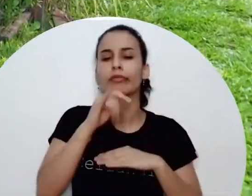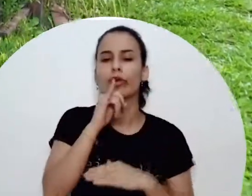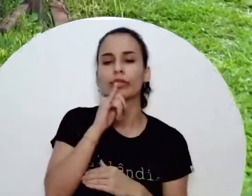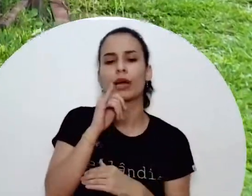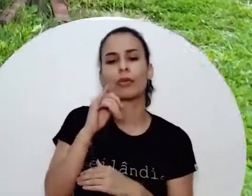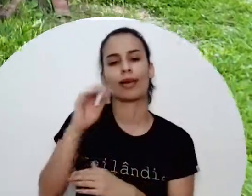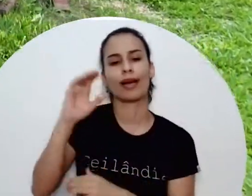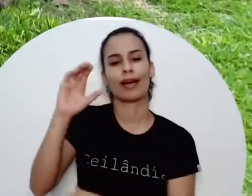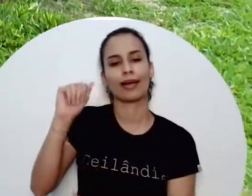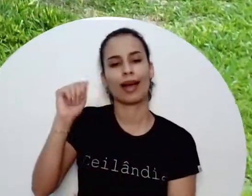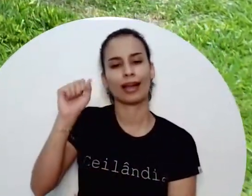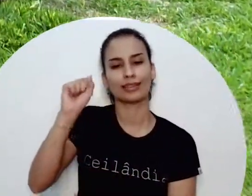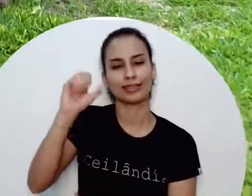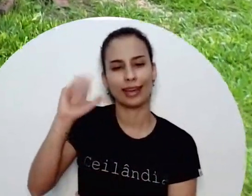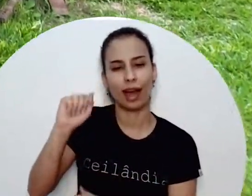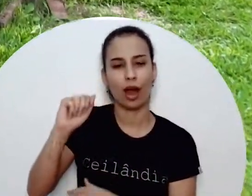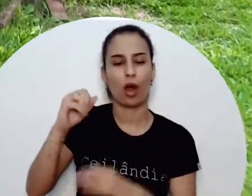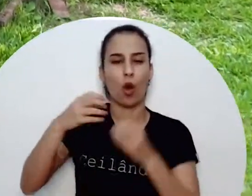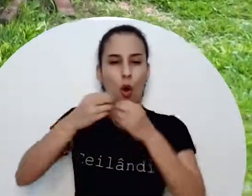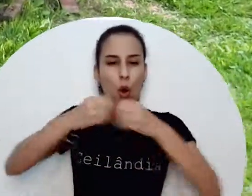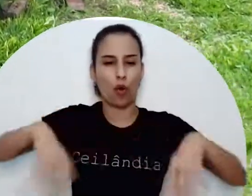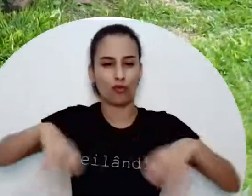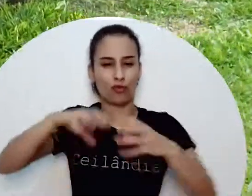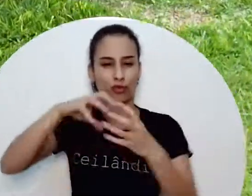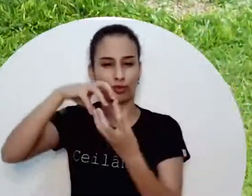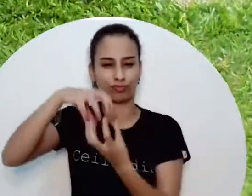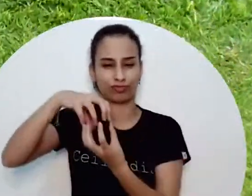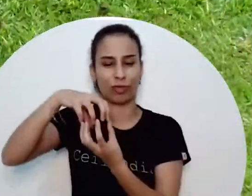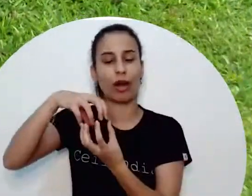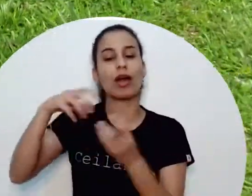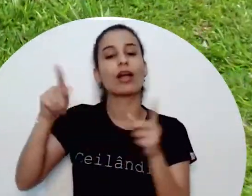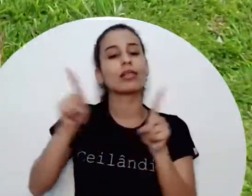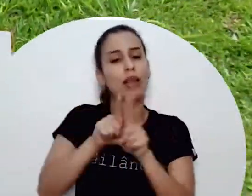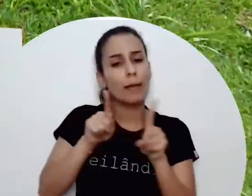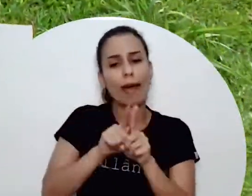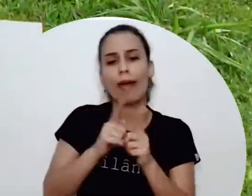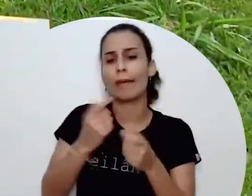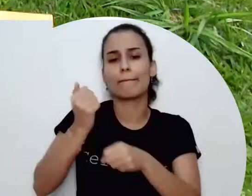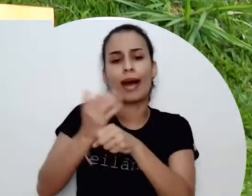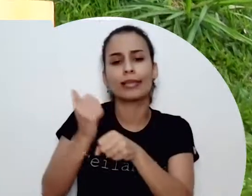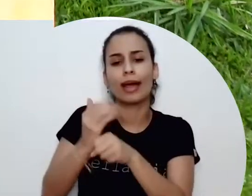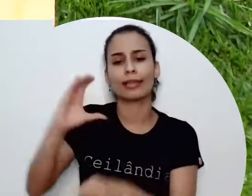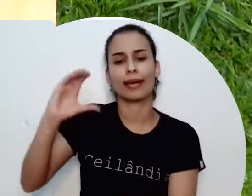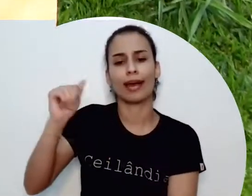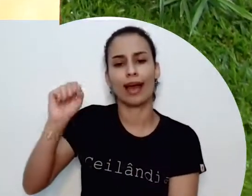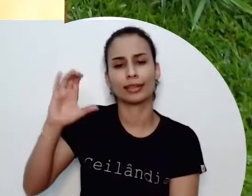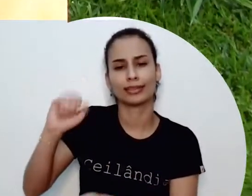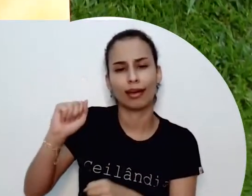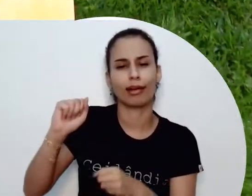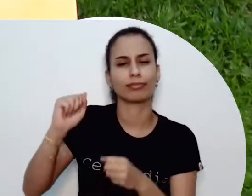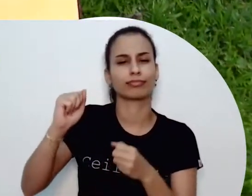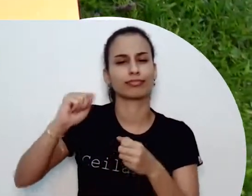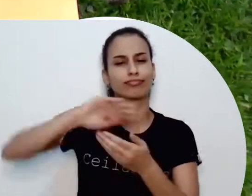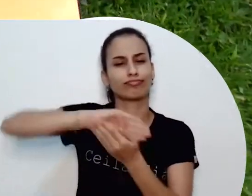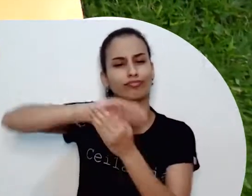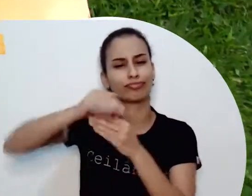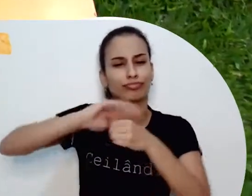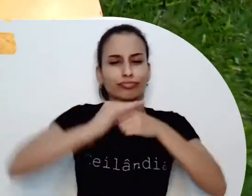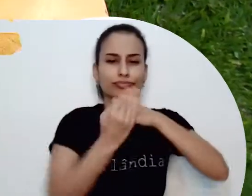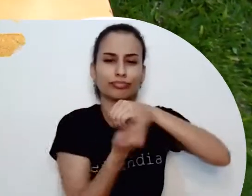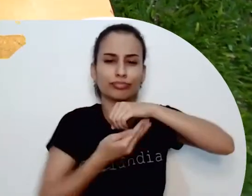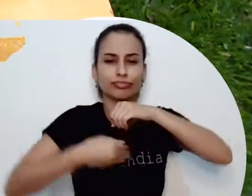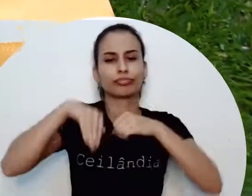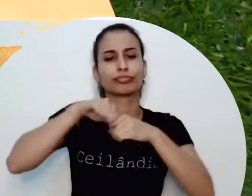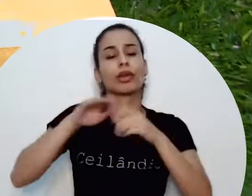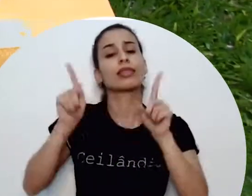e todo mundo tem, né? Casca de ovo, casca de frutas, como aqui eu tenho casca de batata, casca